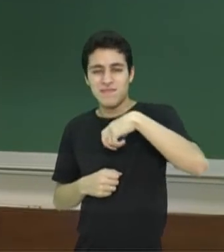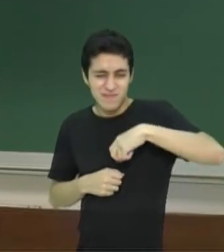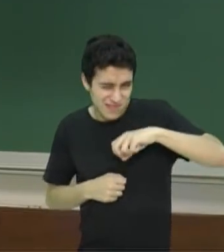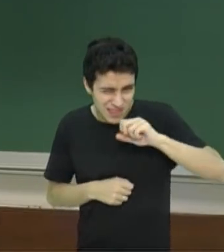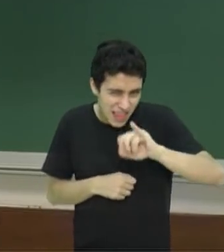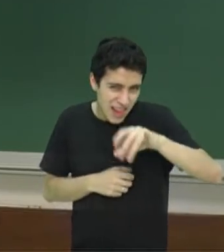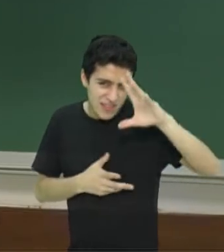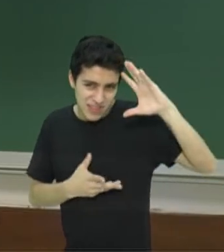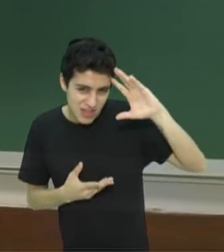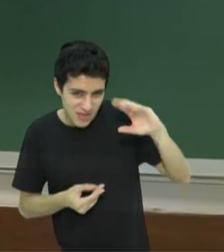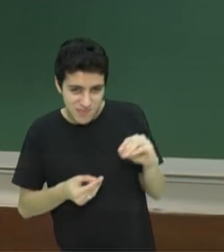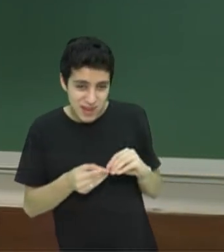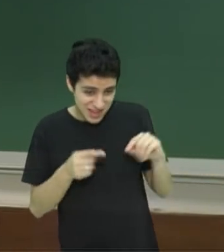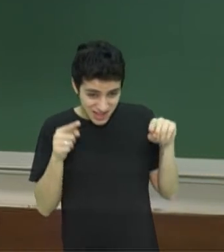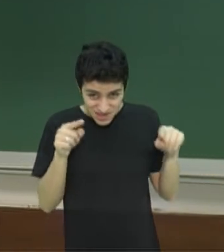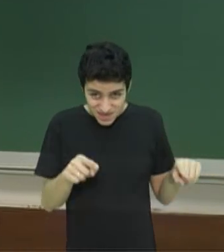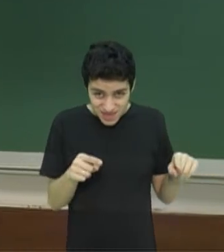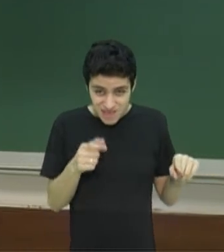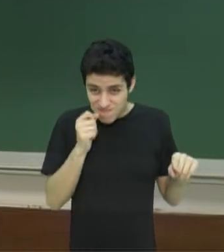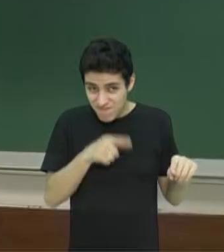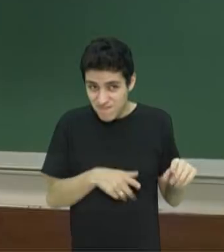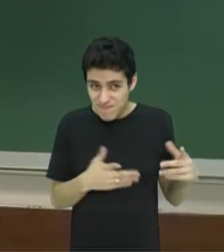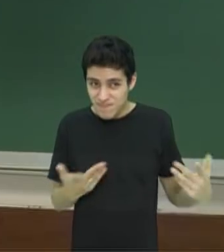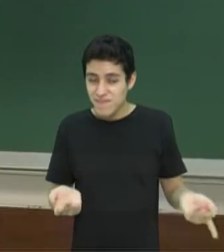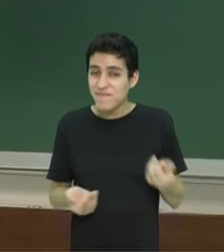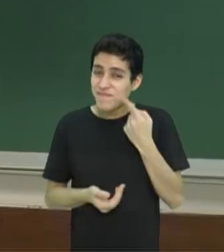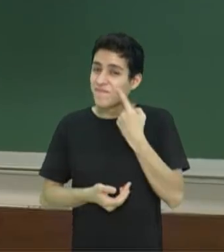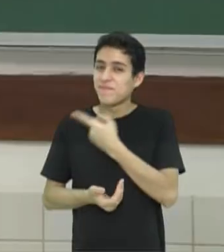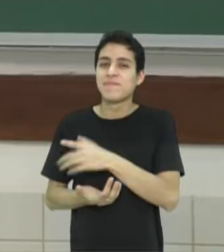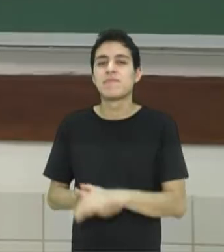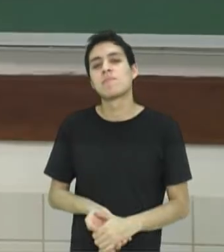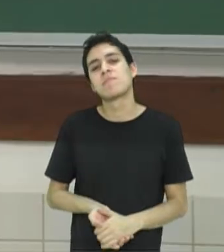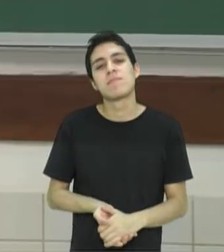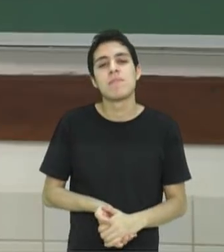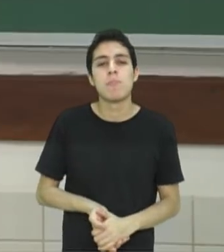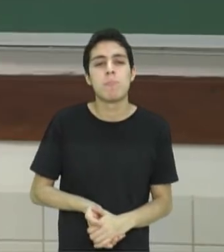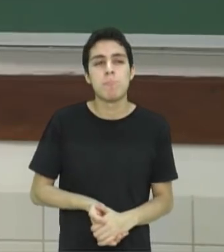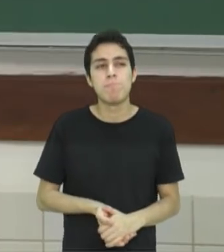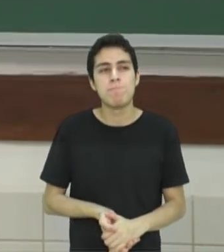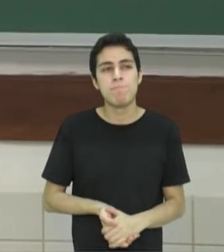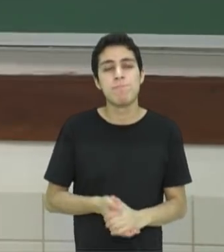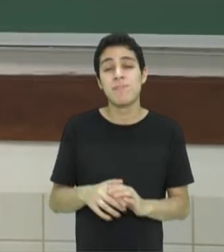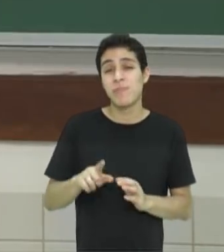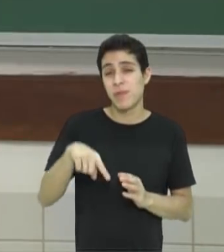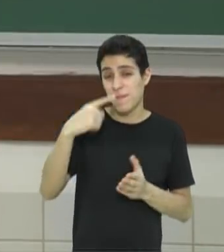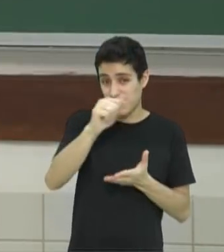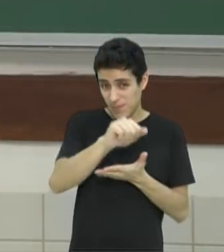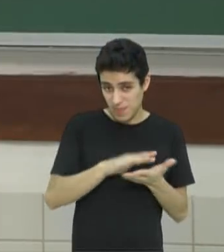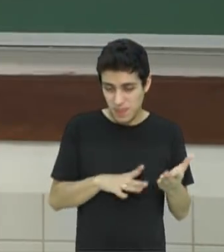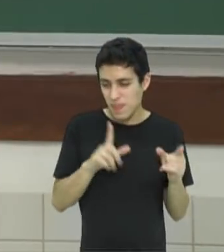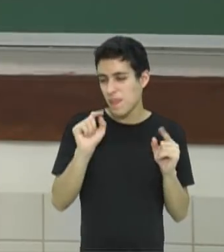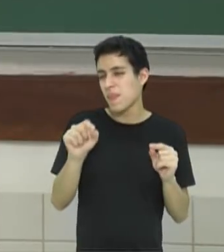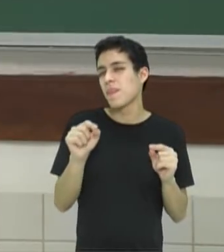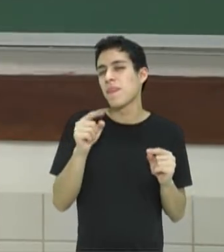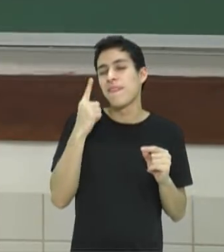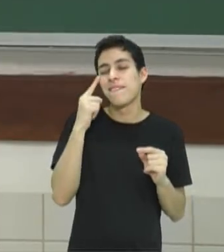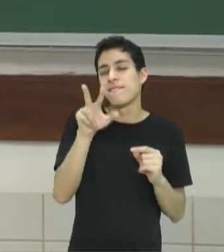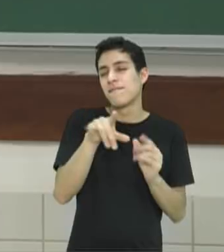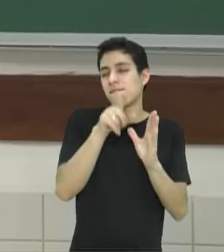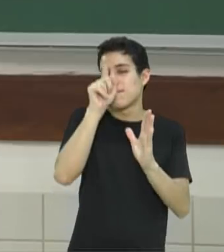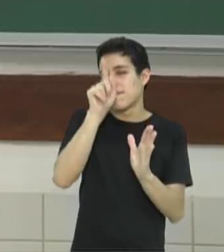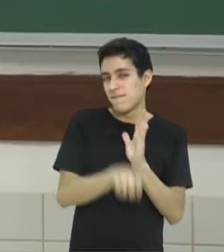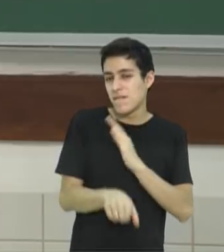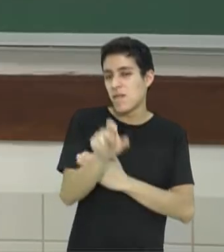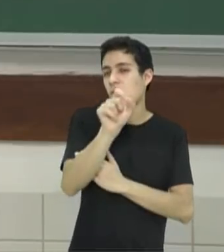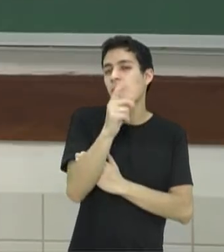você entendeu essa tirinha? Vamos ver aqui. O próximo exercício, ele vai questionar o